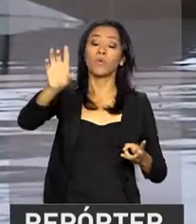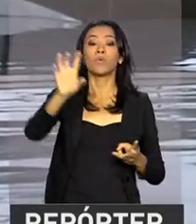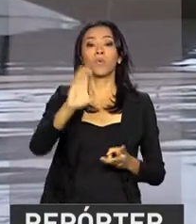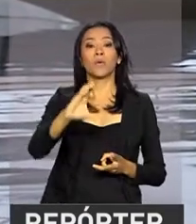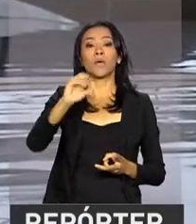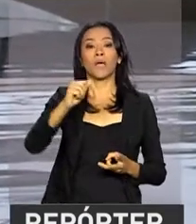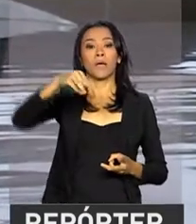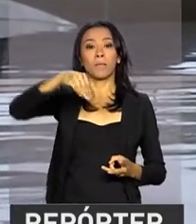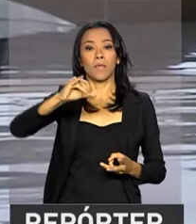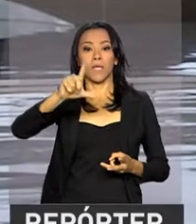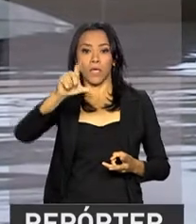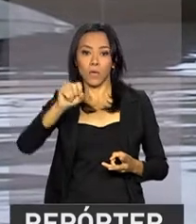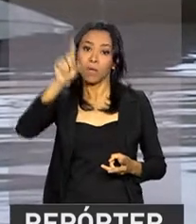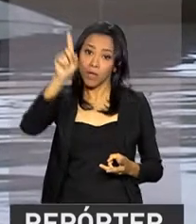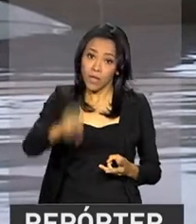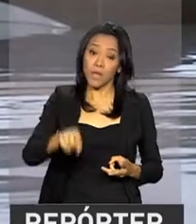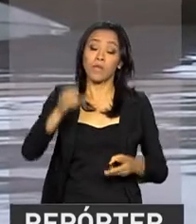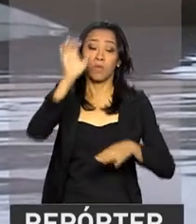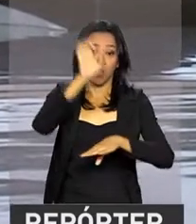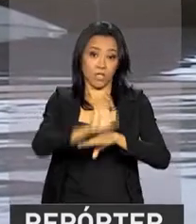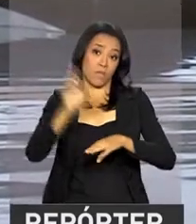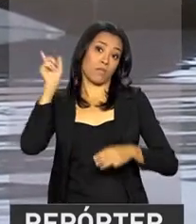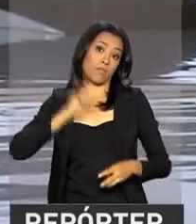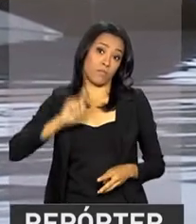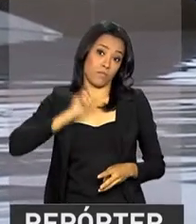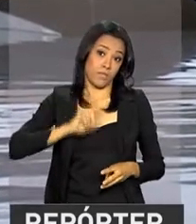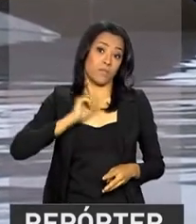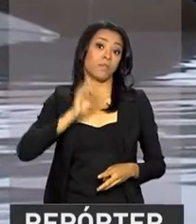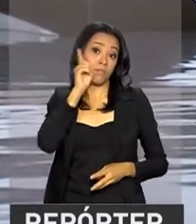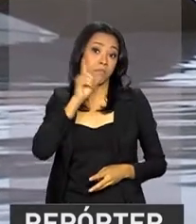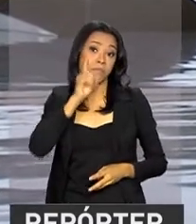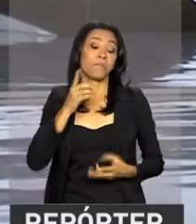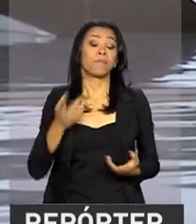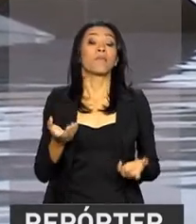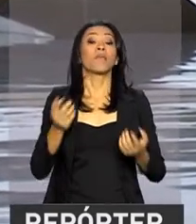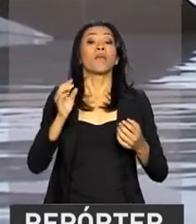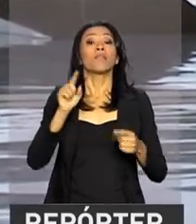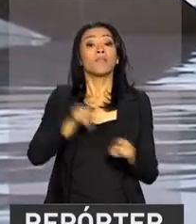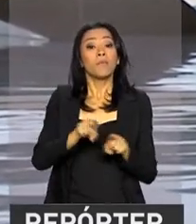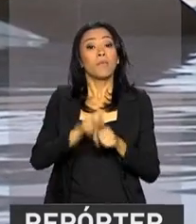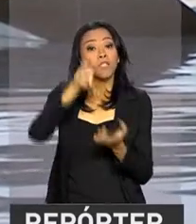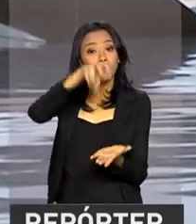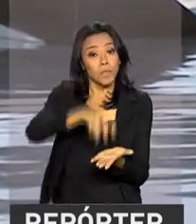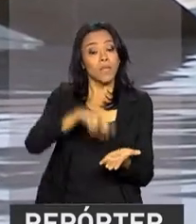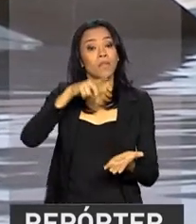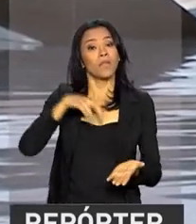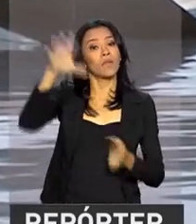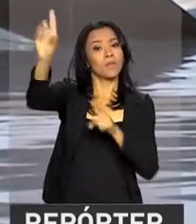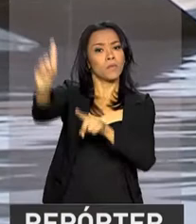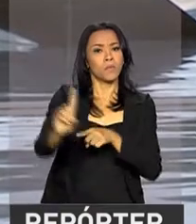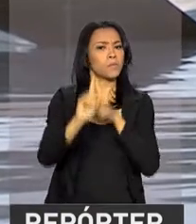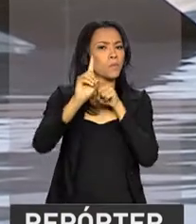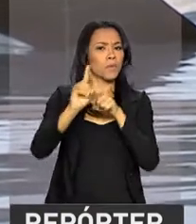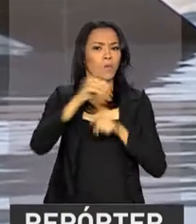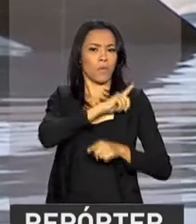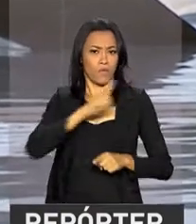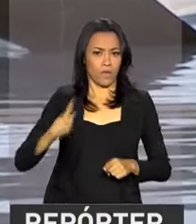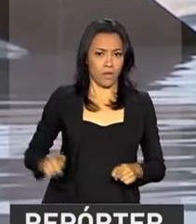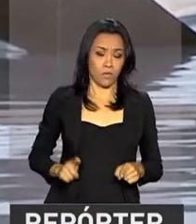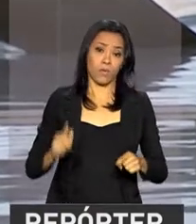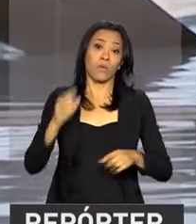podemos de minas gerais ainda pela manhã michel temer recebe o governador do tocantins marcelo miranda